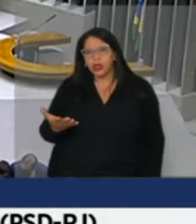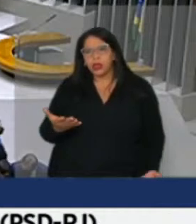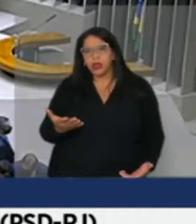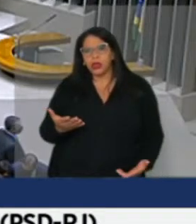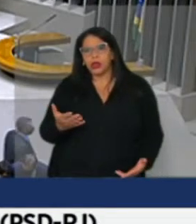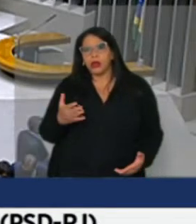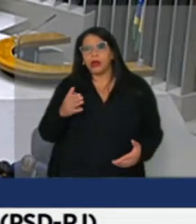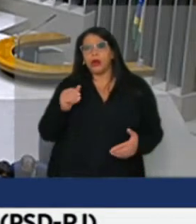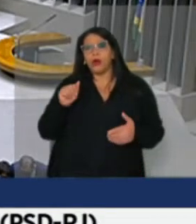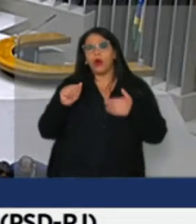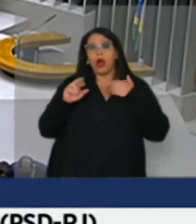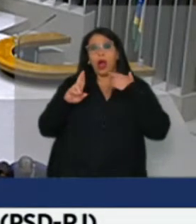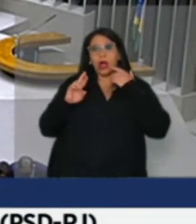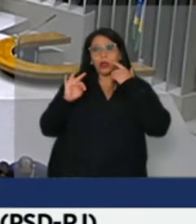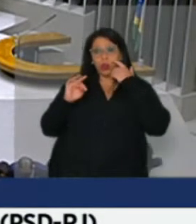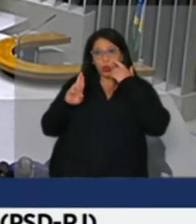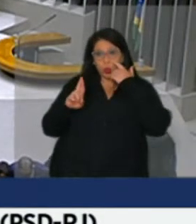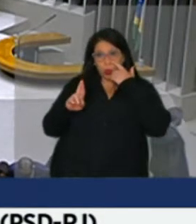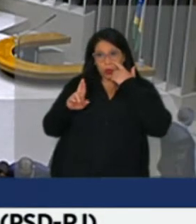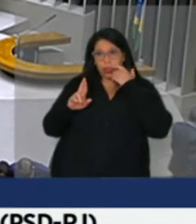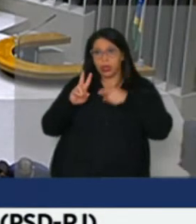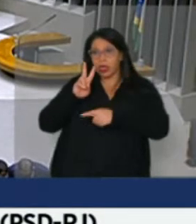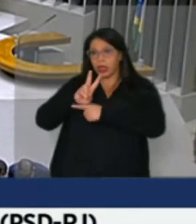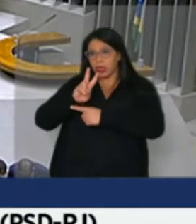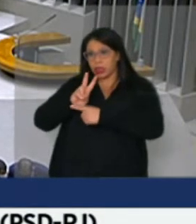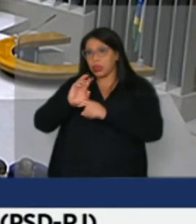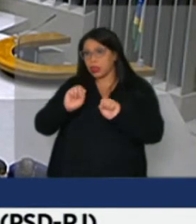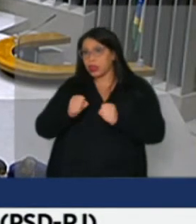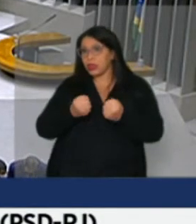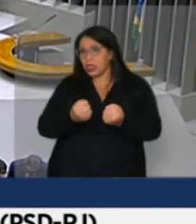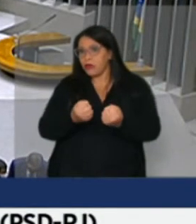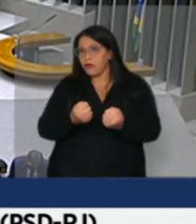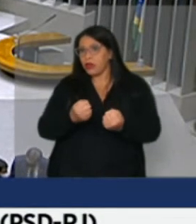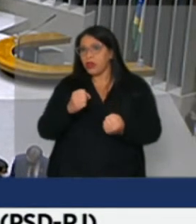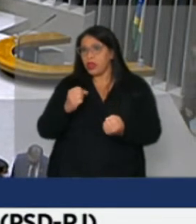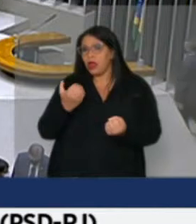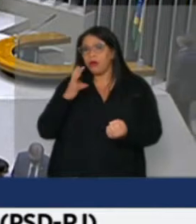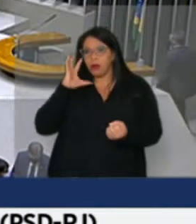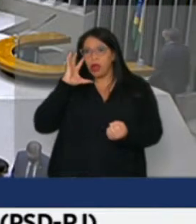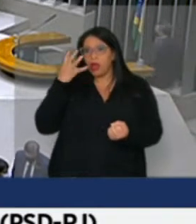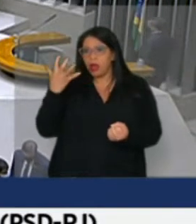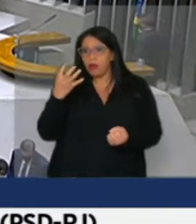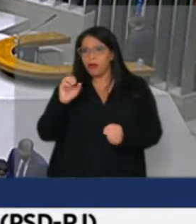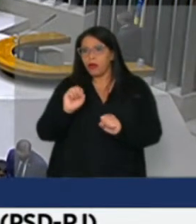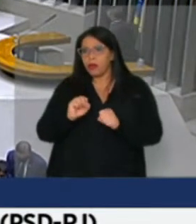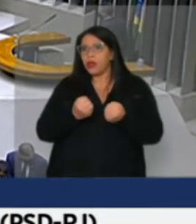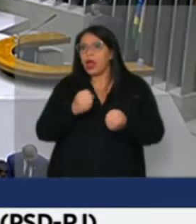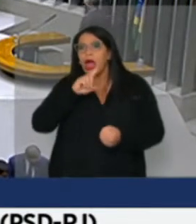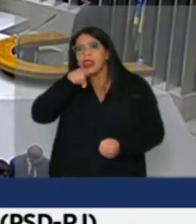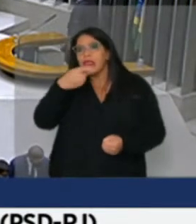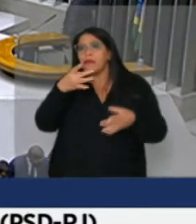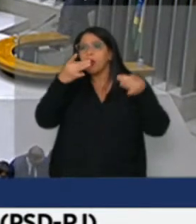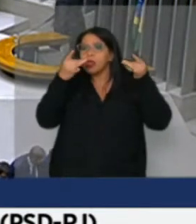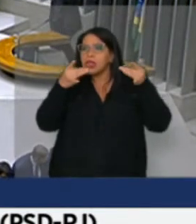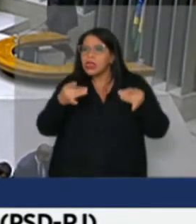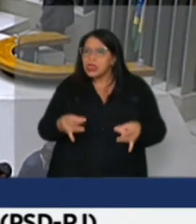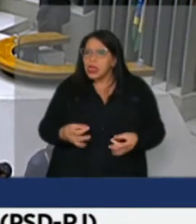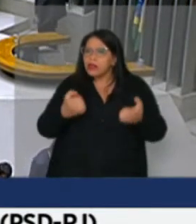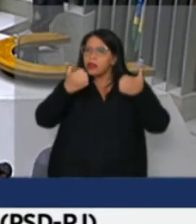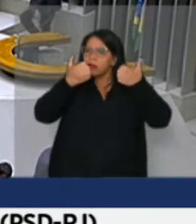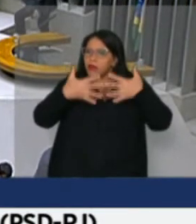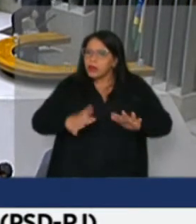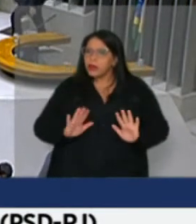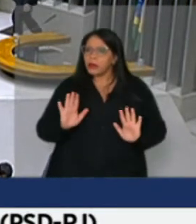Lira defendeu a sua decisão, que deverá ser detalhada posteriormente. Mas, como eu